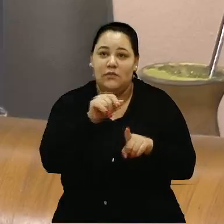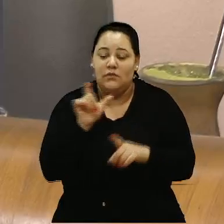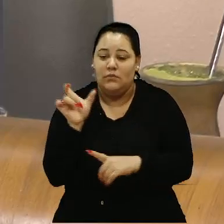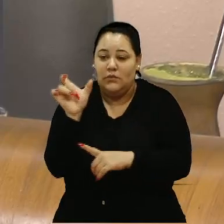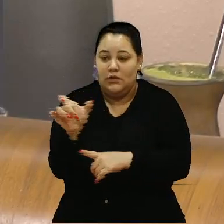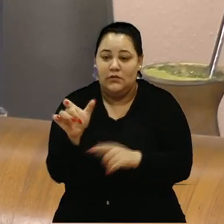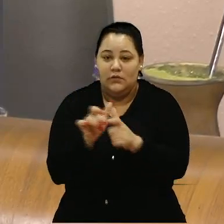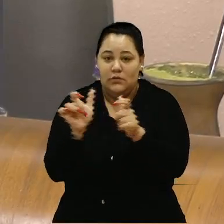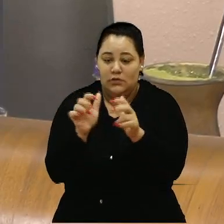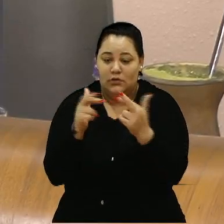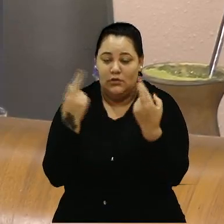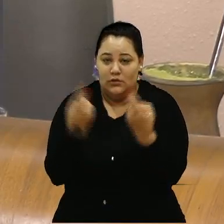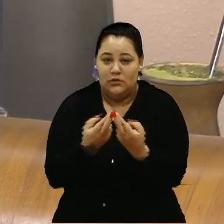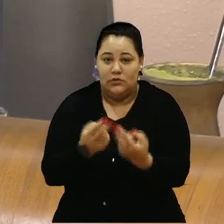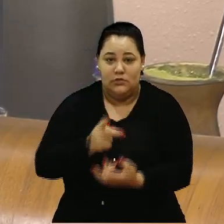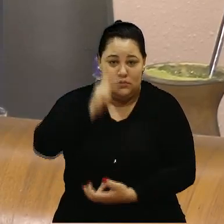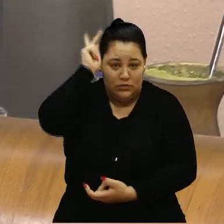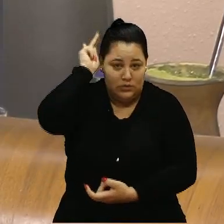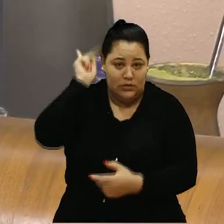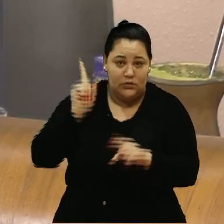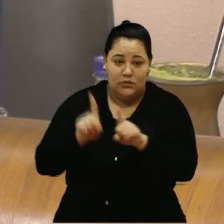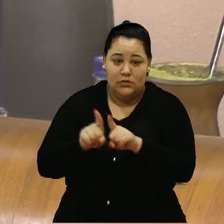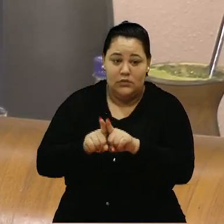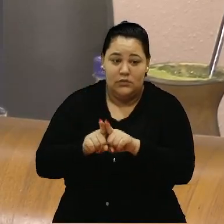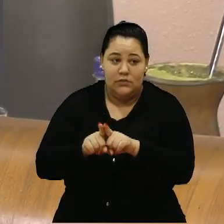grande expediente, vereador Iago Morandi.